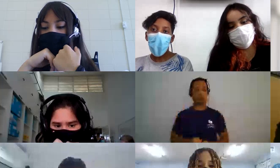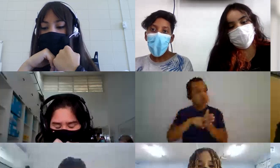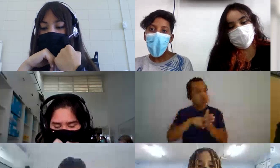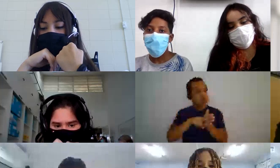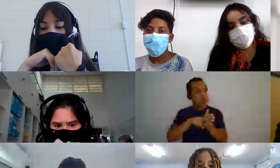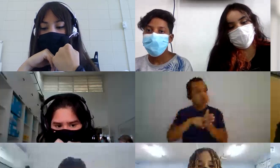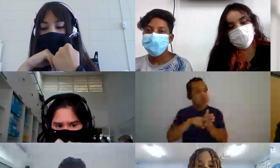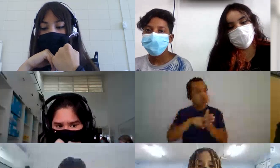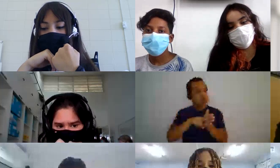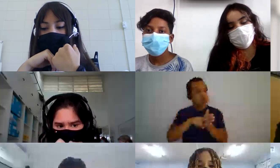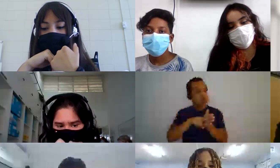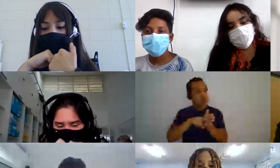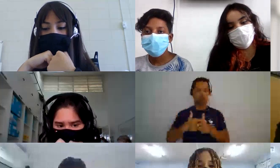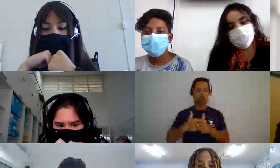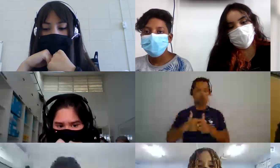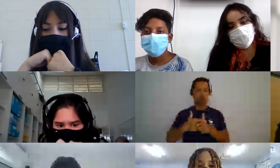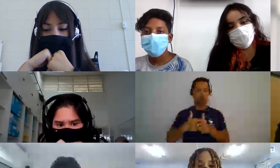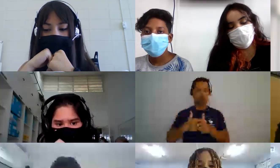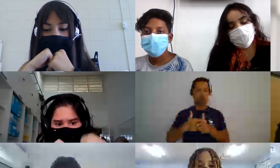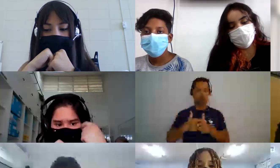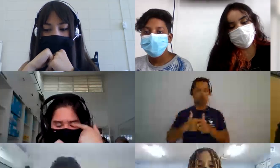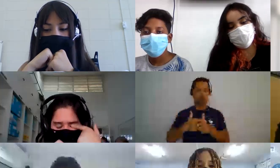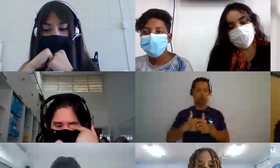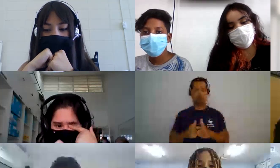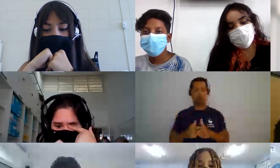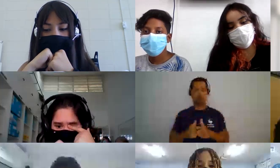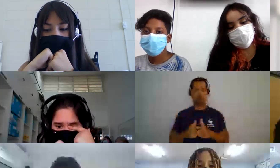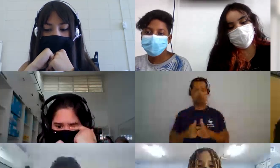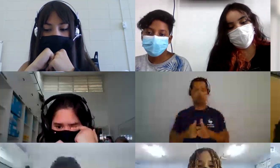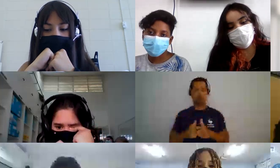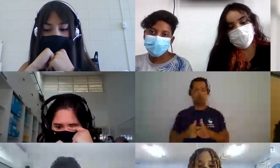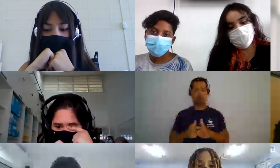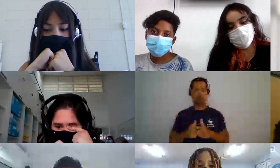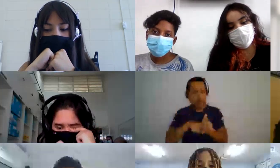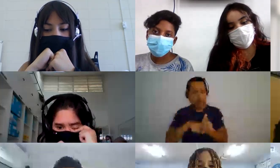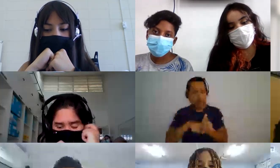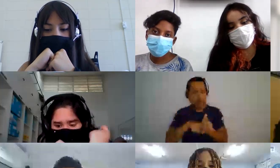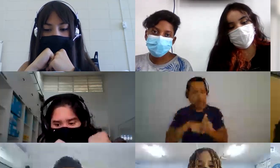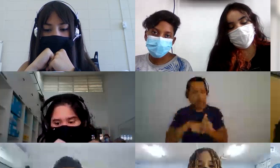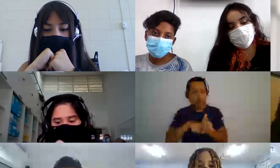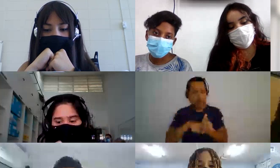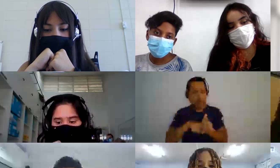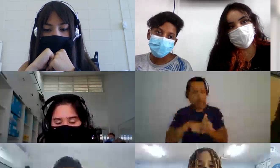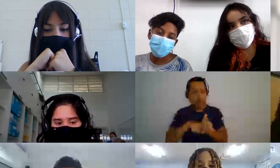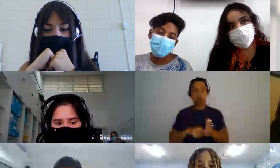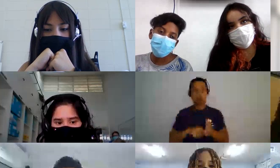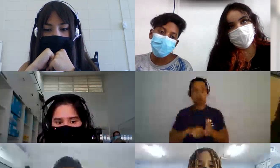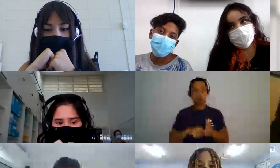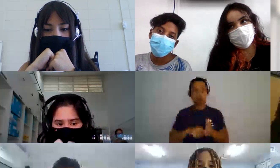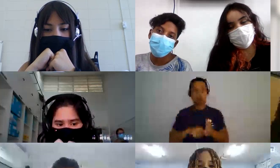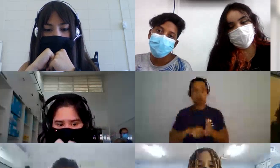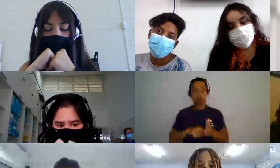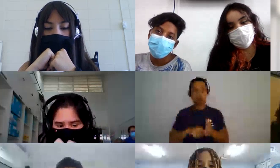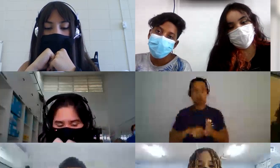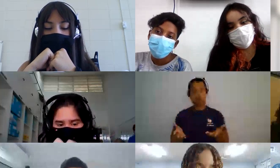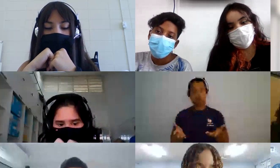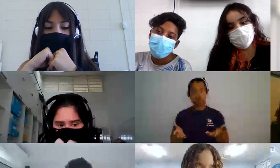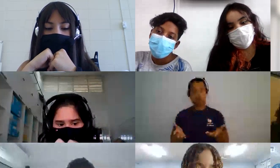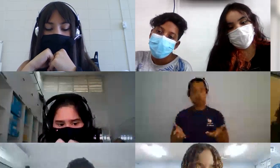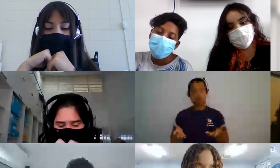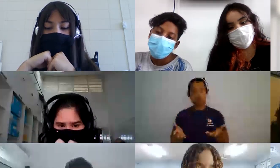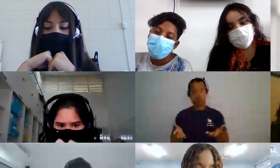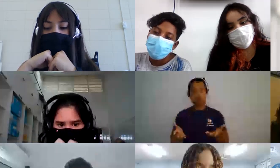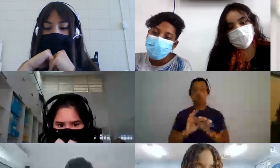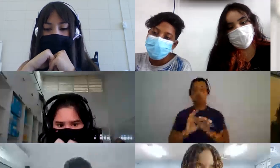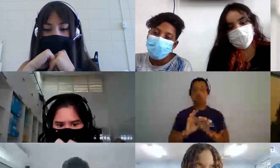de errado esse comportamento desbravador que vocês têm. Só que agora, então, vamos juntar as coisas. Ah,